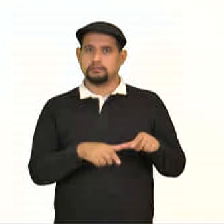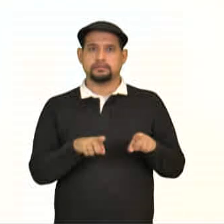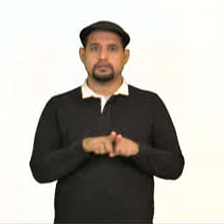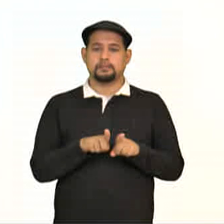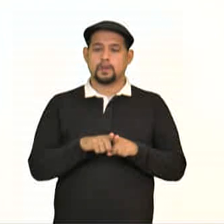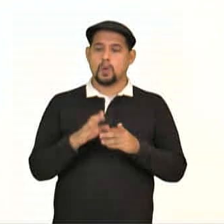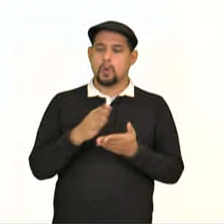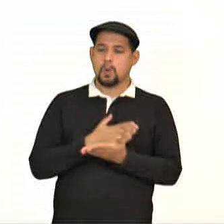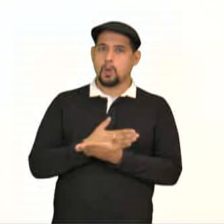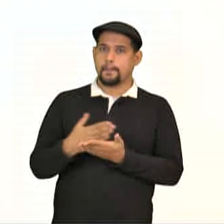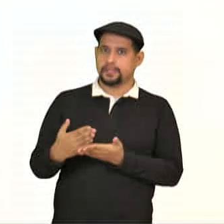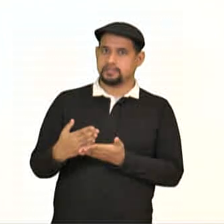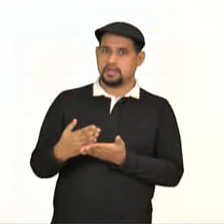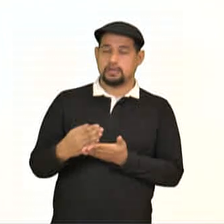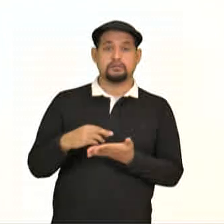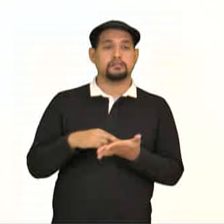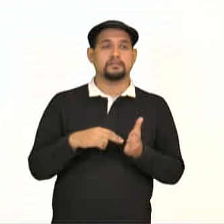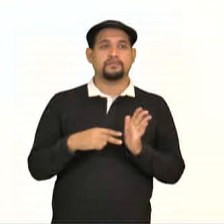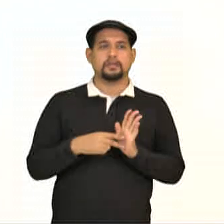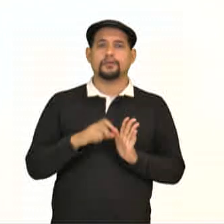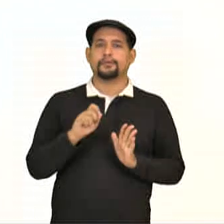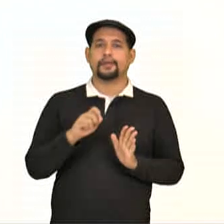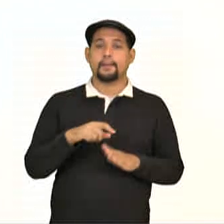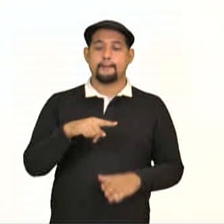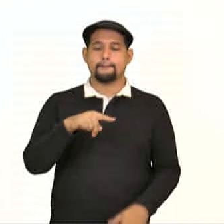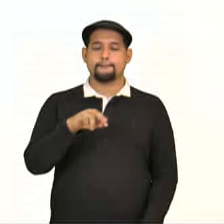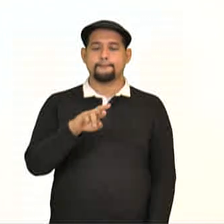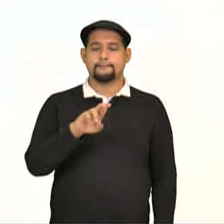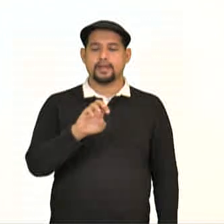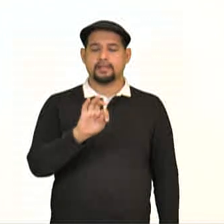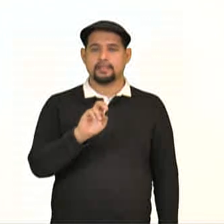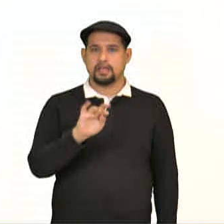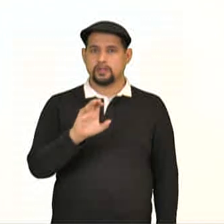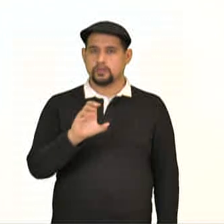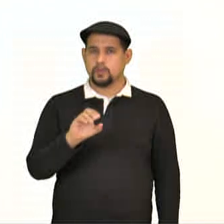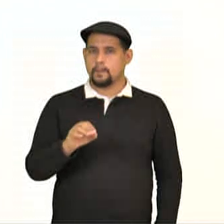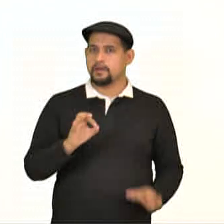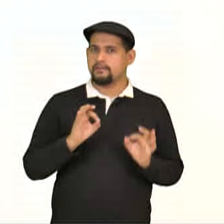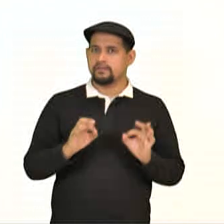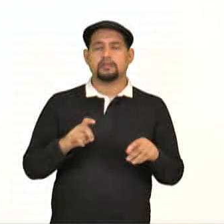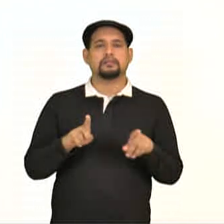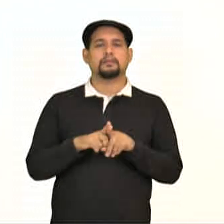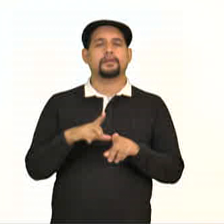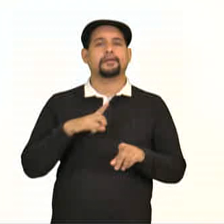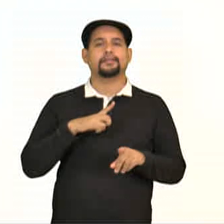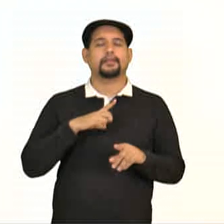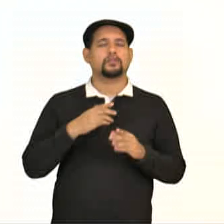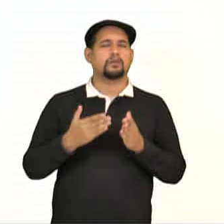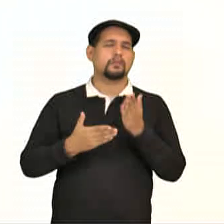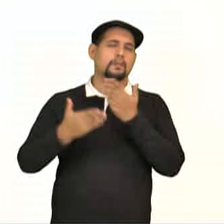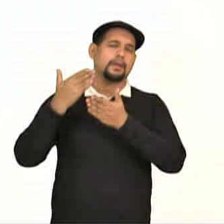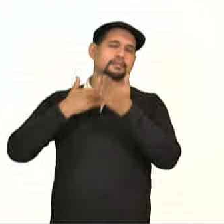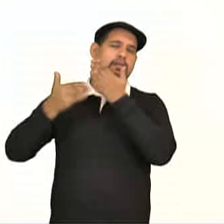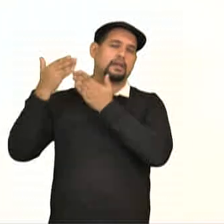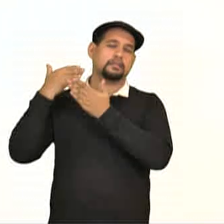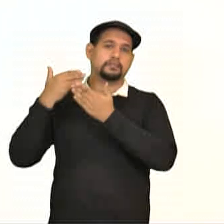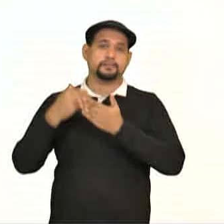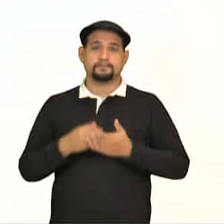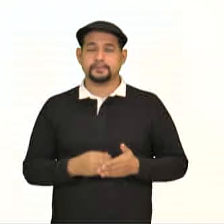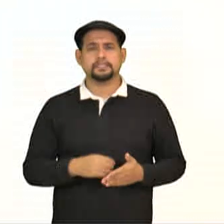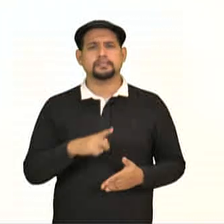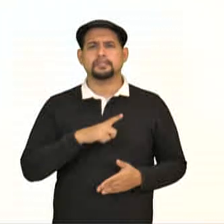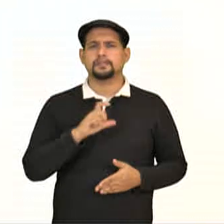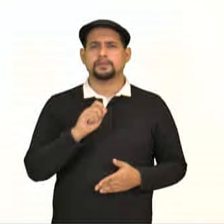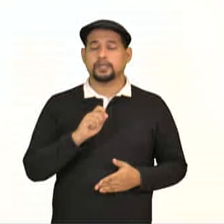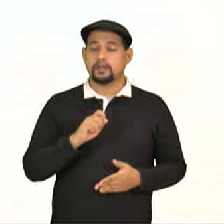começaram, estão no pretérito perfeito. Isso indica o que aconteceu em um dado momento do passado. E